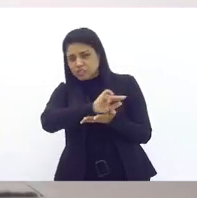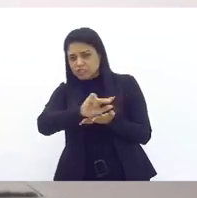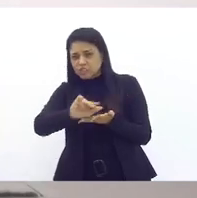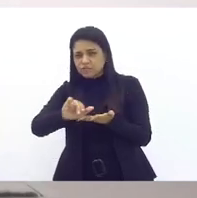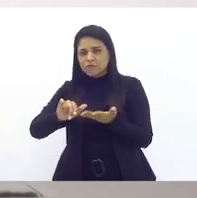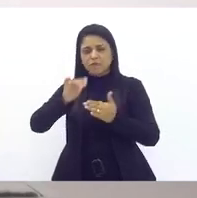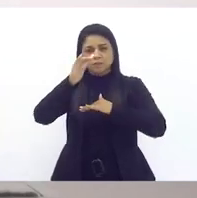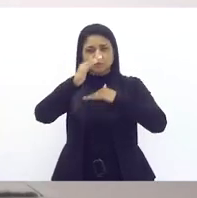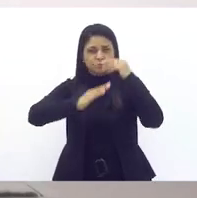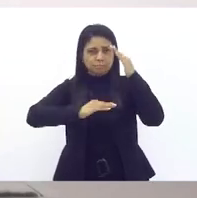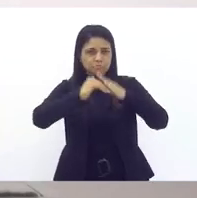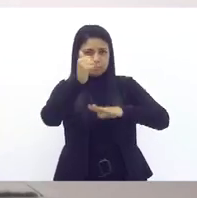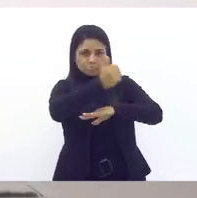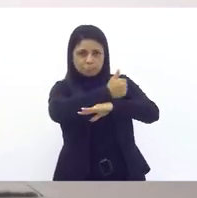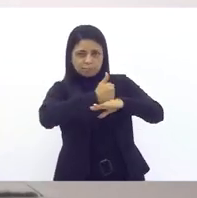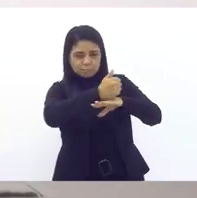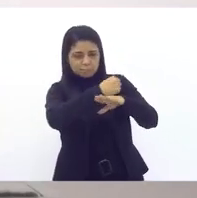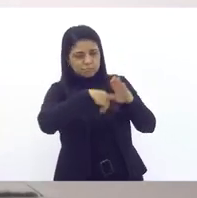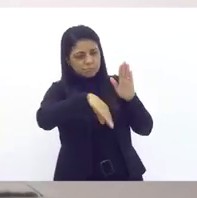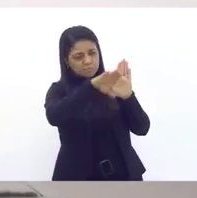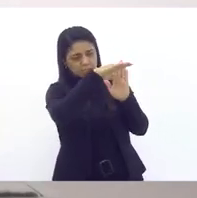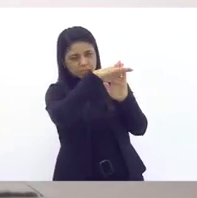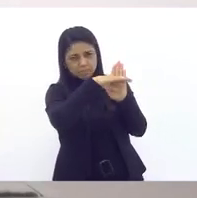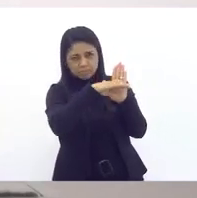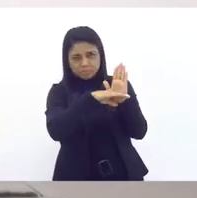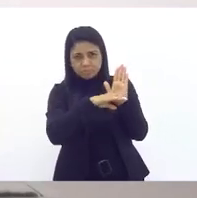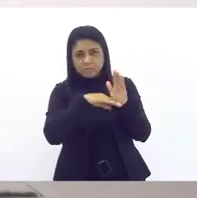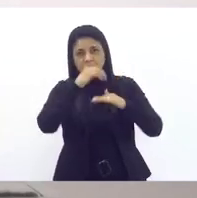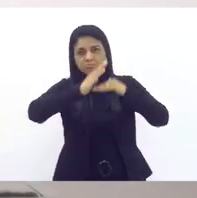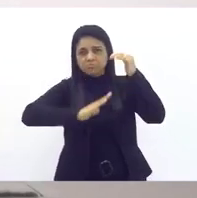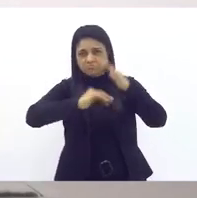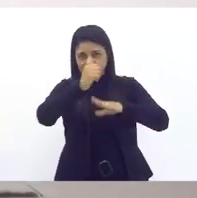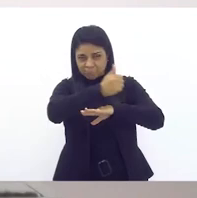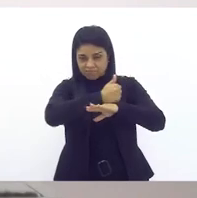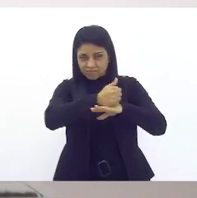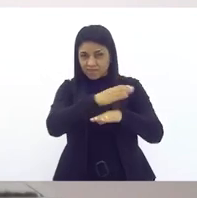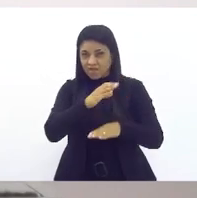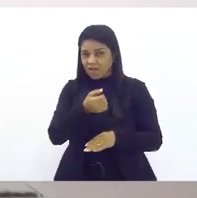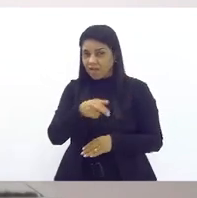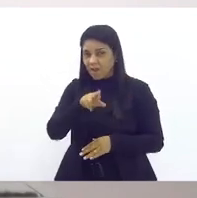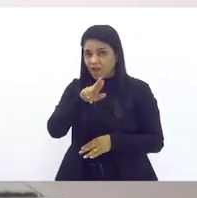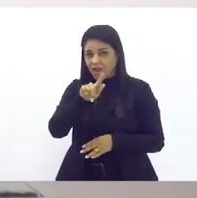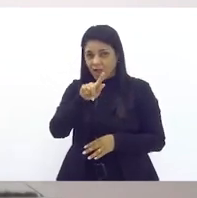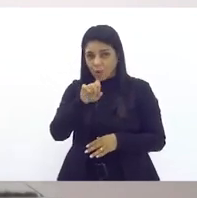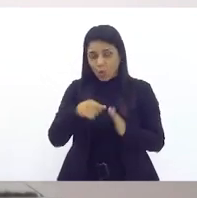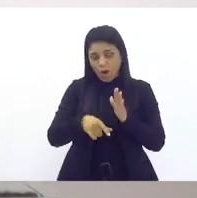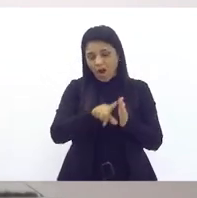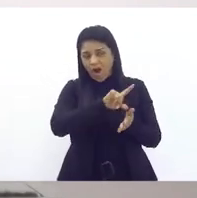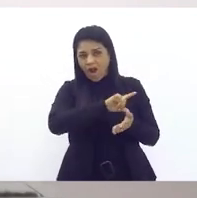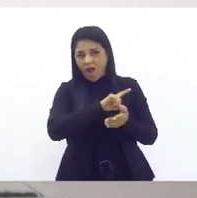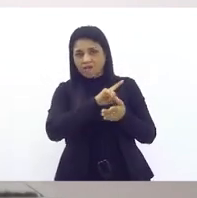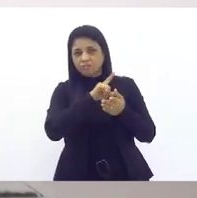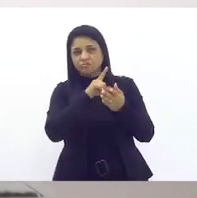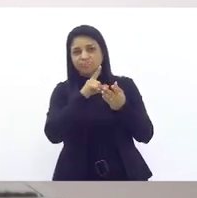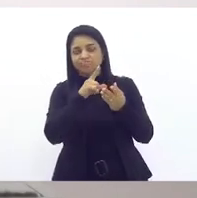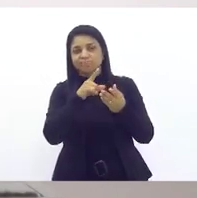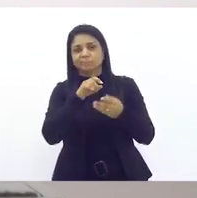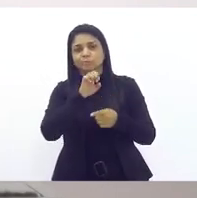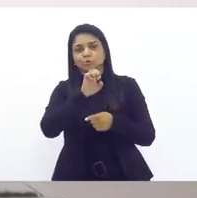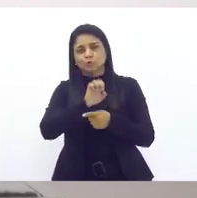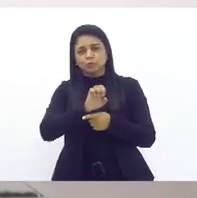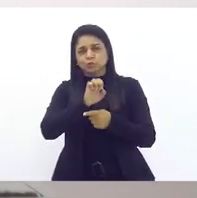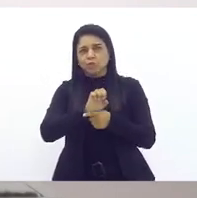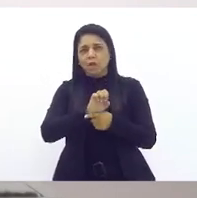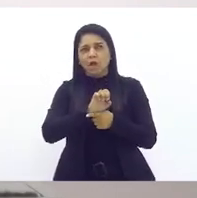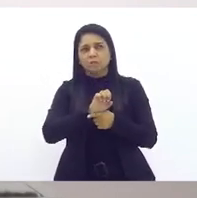de cargo e salário, muito antes do Estado quebrar, isto é, muito antes de